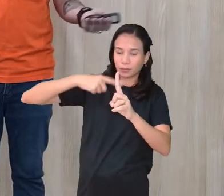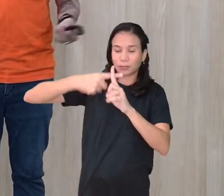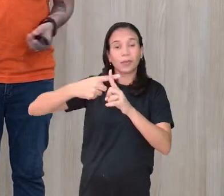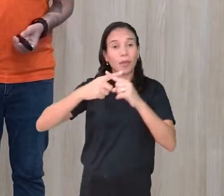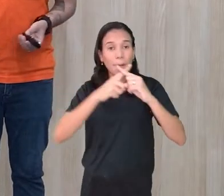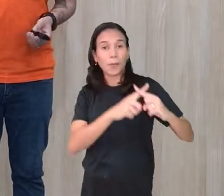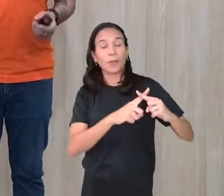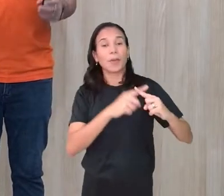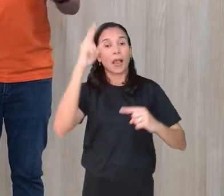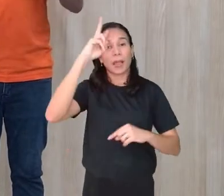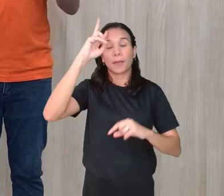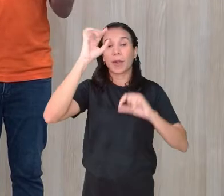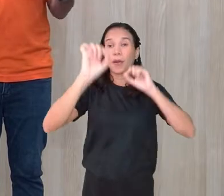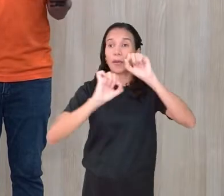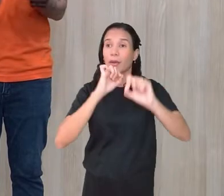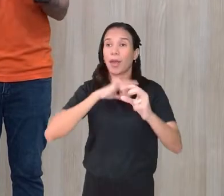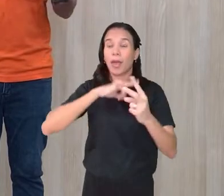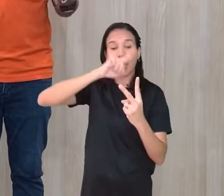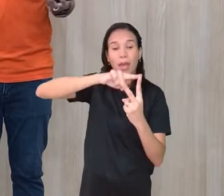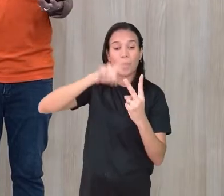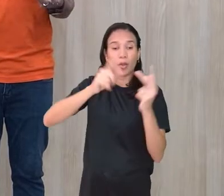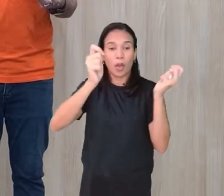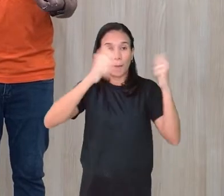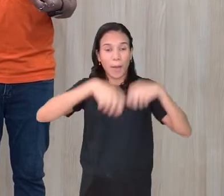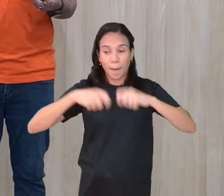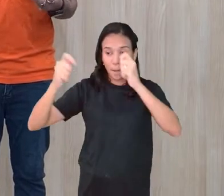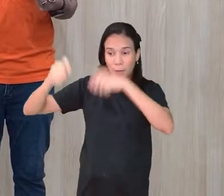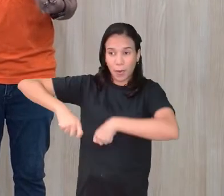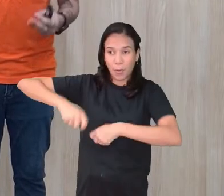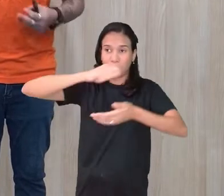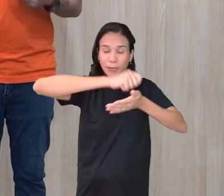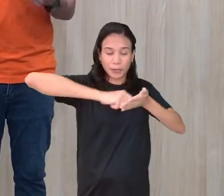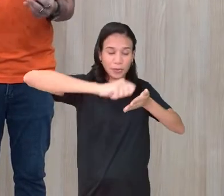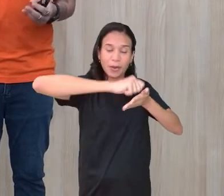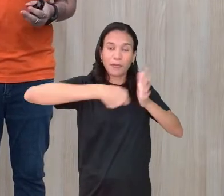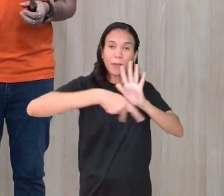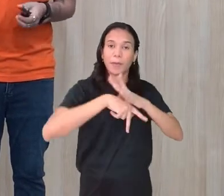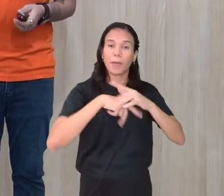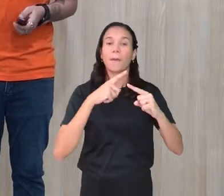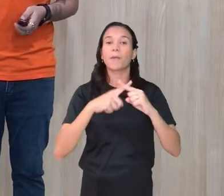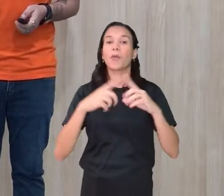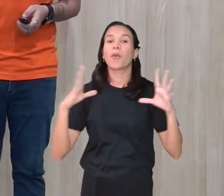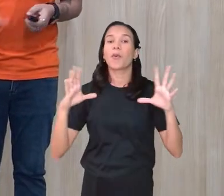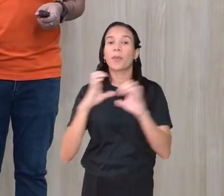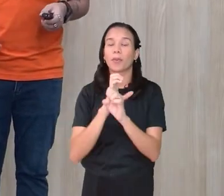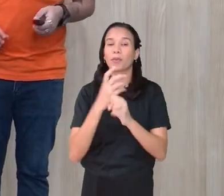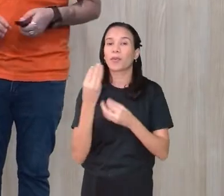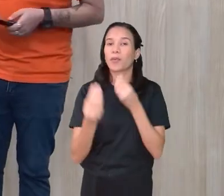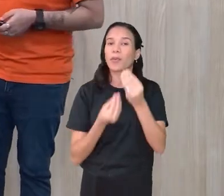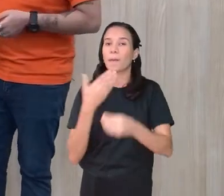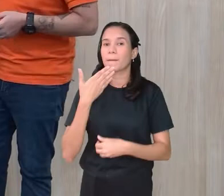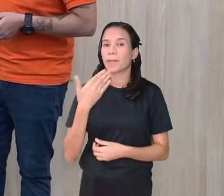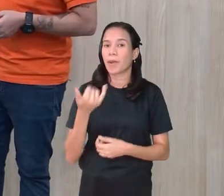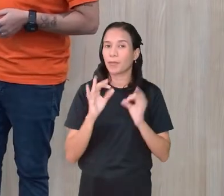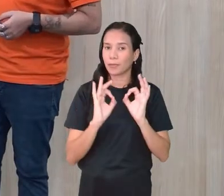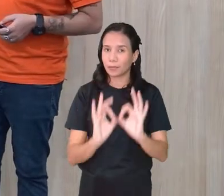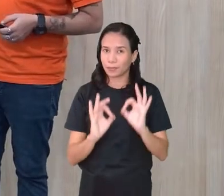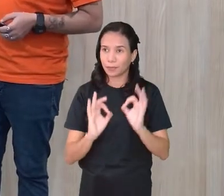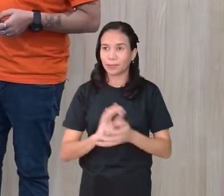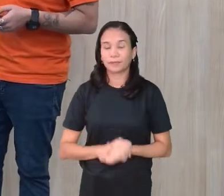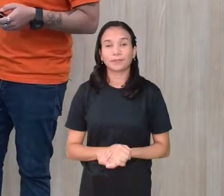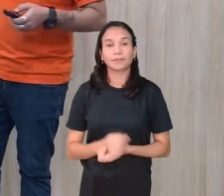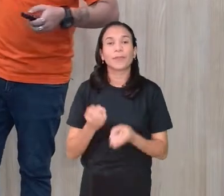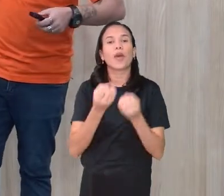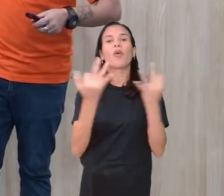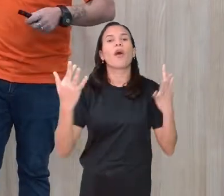multiplicação, lembrando que eu tenho duas possibilidades de escrever essa multiplicação e qual é a daquelas que a gente vai julgar a mais adequada.